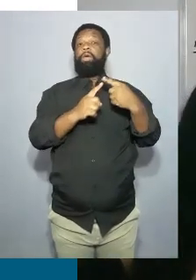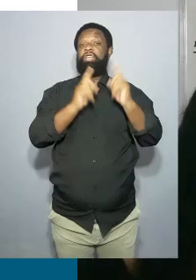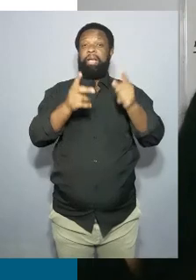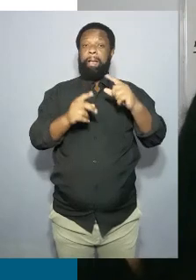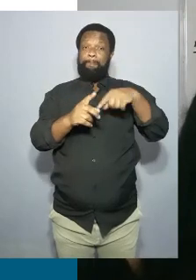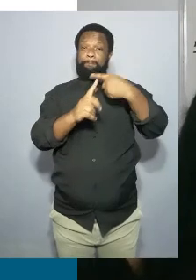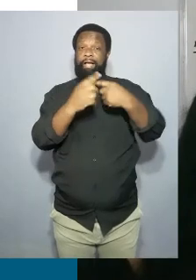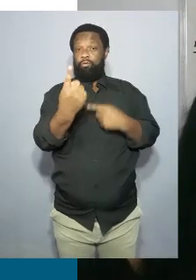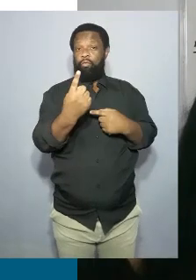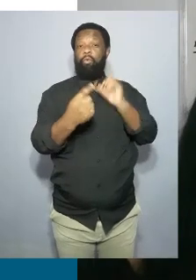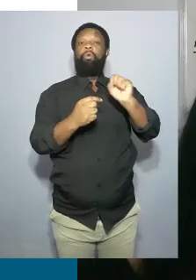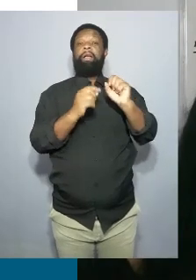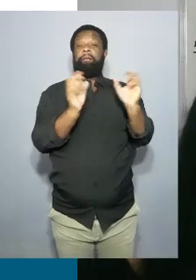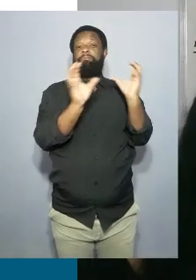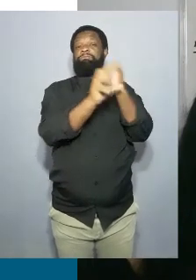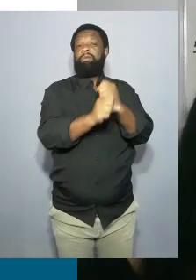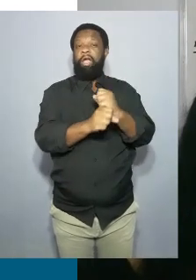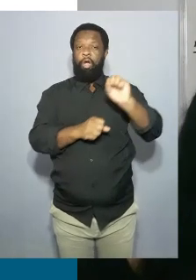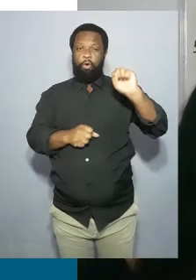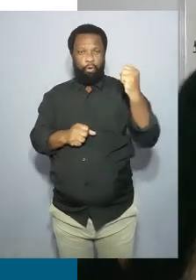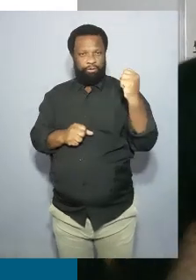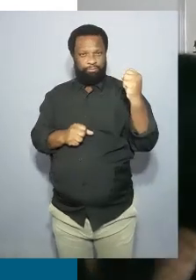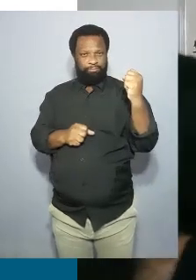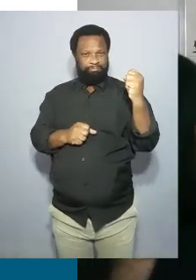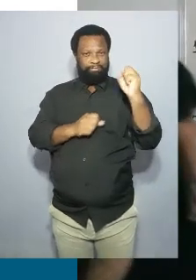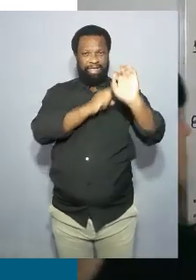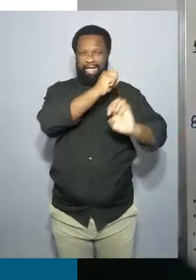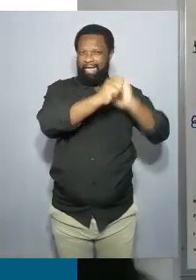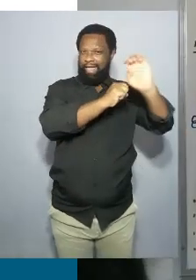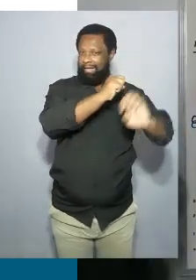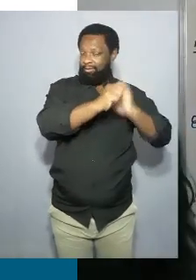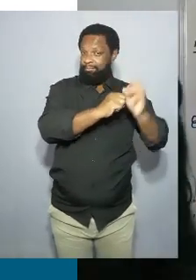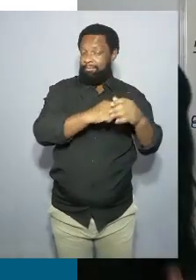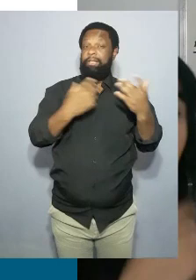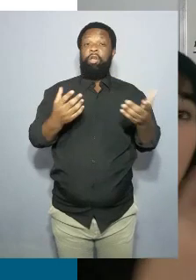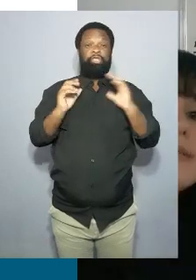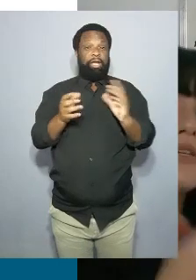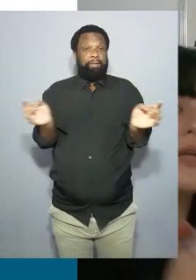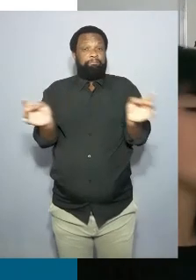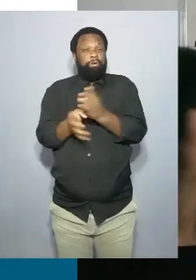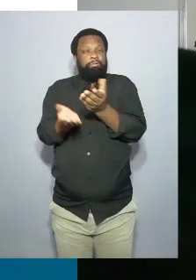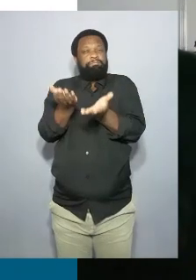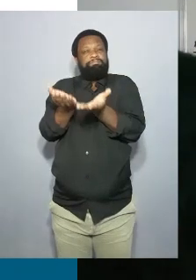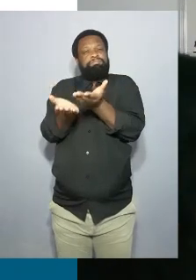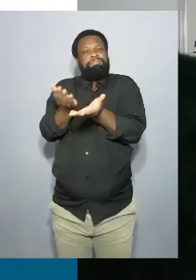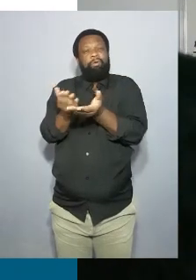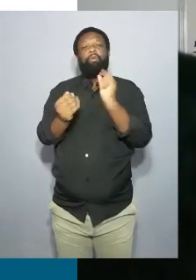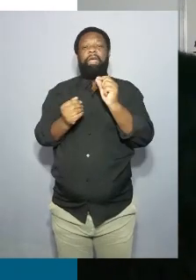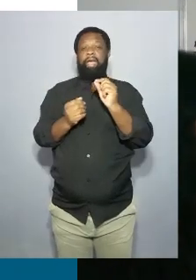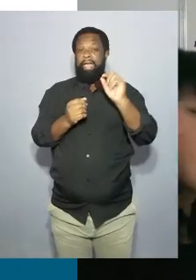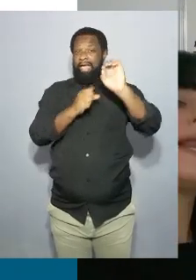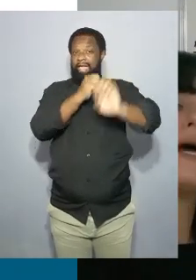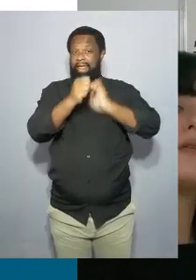mais um, ou seja, um total de 8 elétrons. Então ele alcança a estabilidade quando